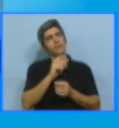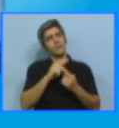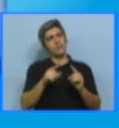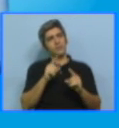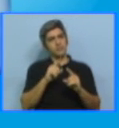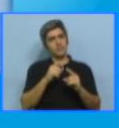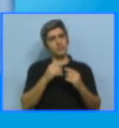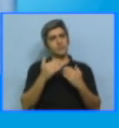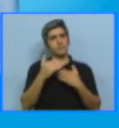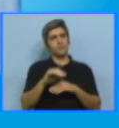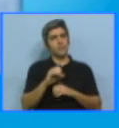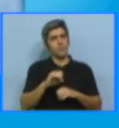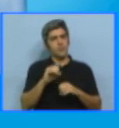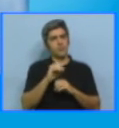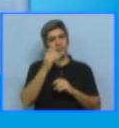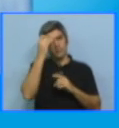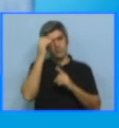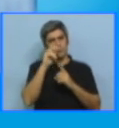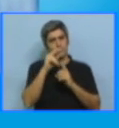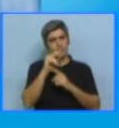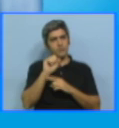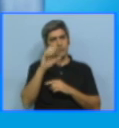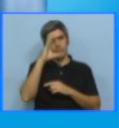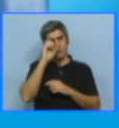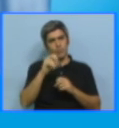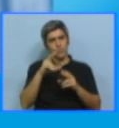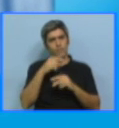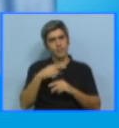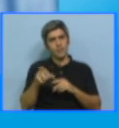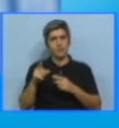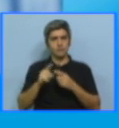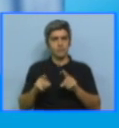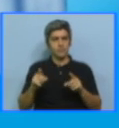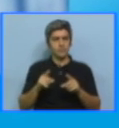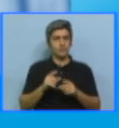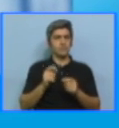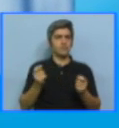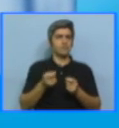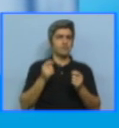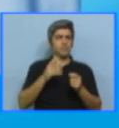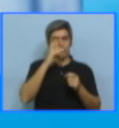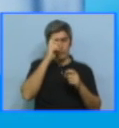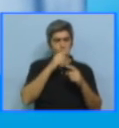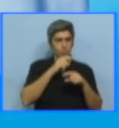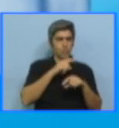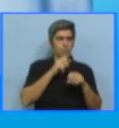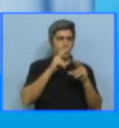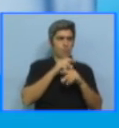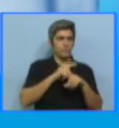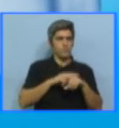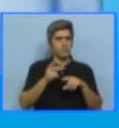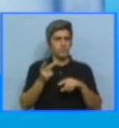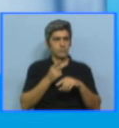estavam condicionados pela visão que o Estado Novo tinha e promovia, não é? Portanto, havia